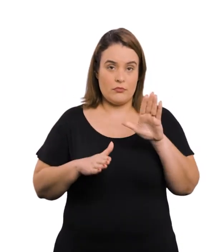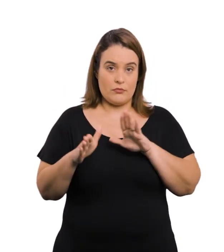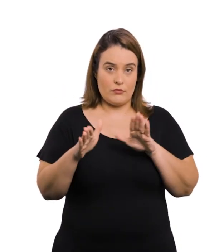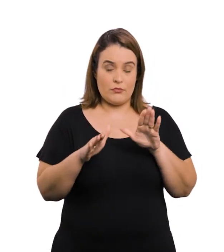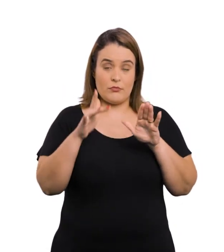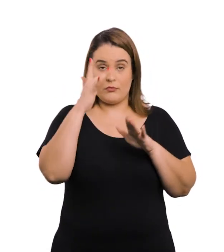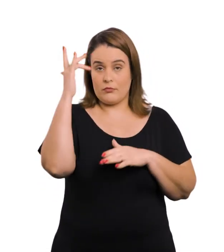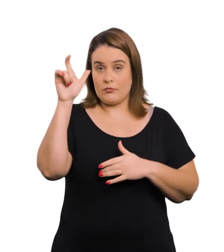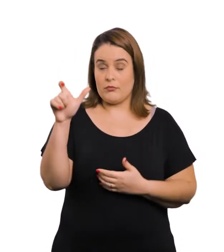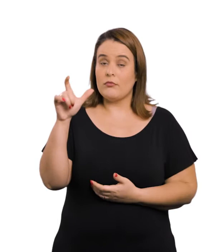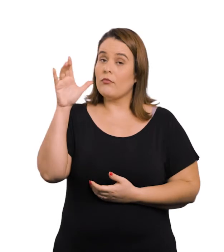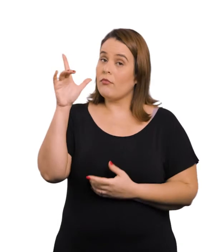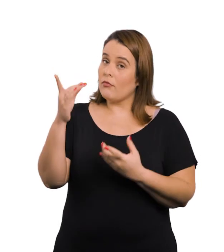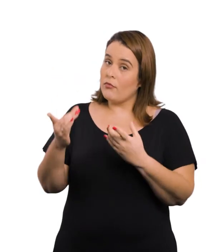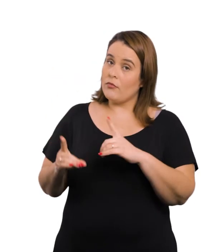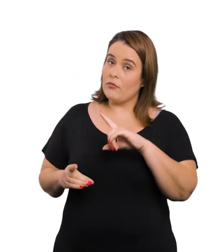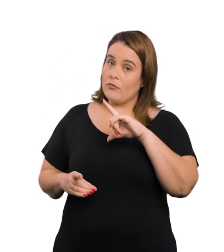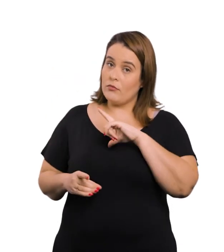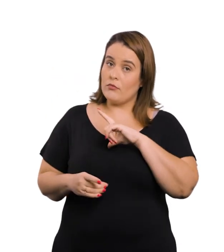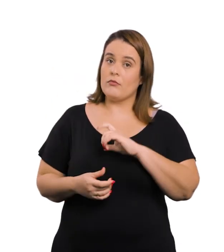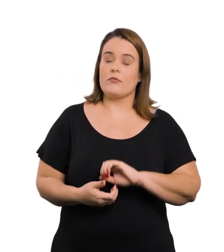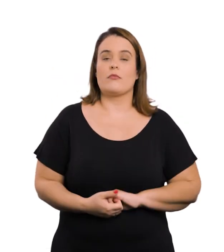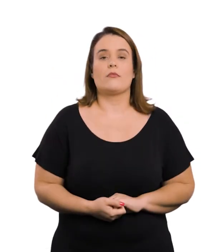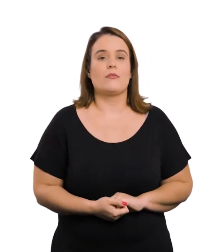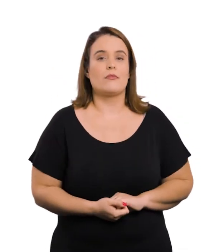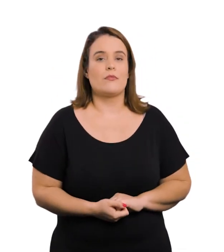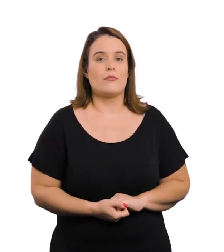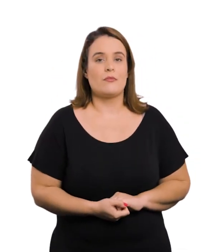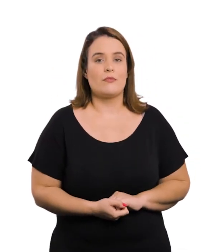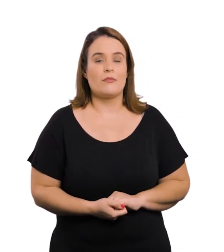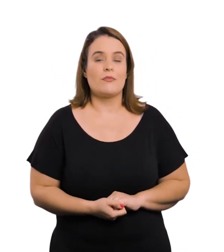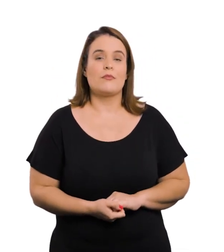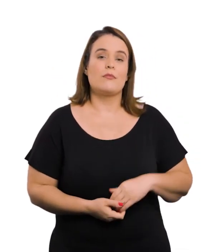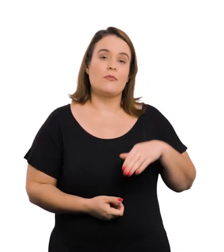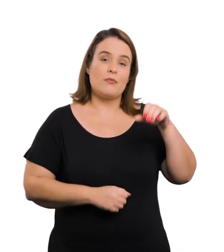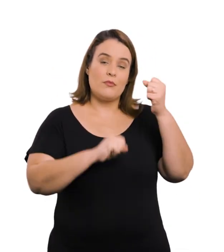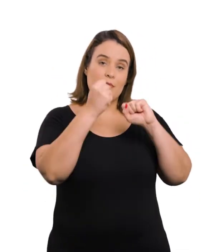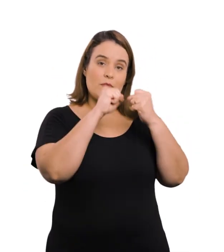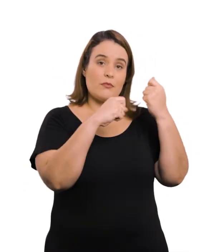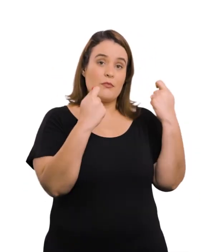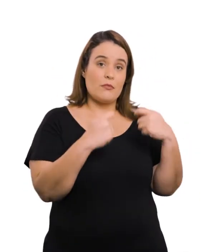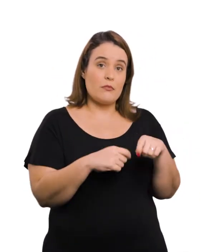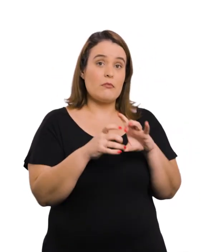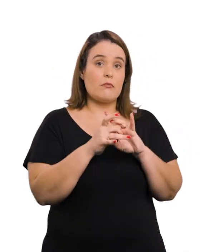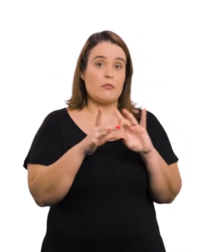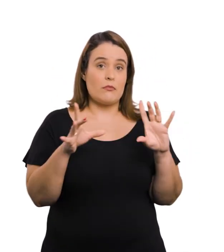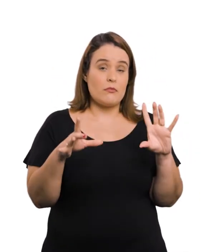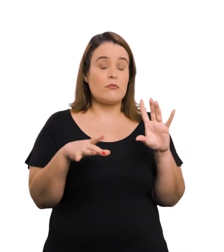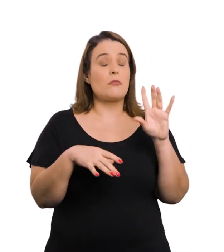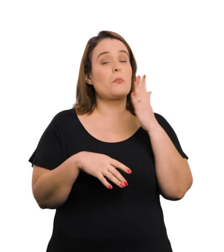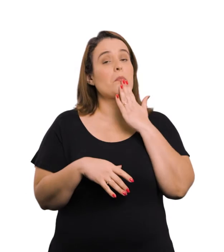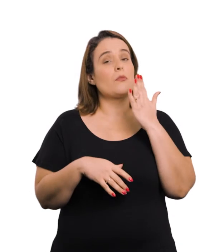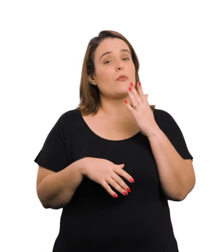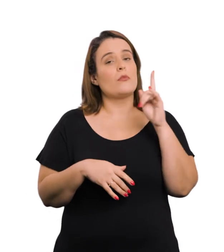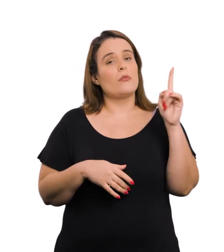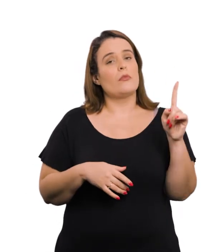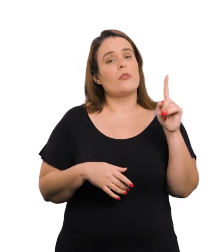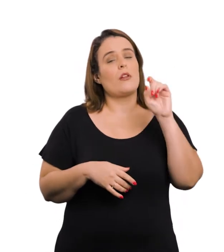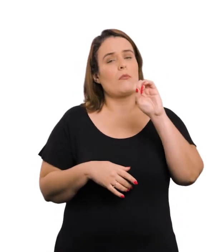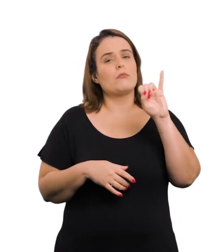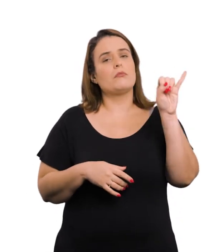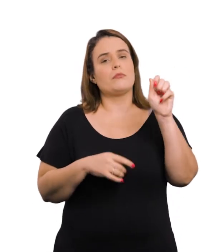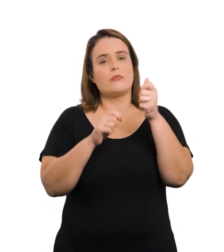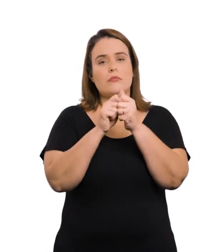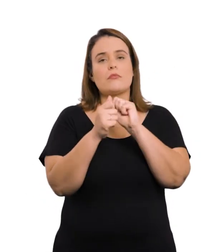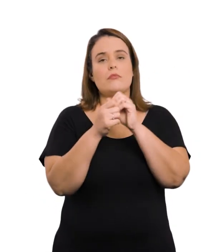os candidatos com deficiência. A empresa deve permitir que o candidato solicite, no processo de seleção, condições